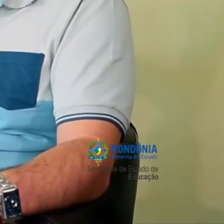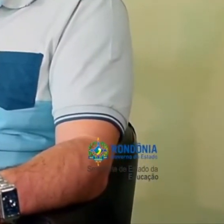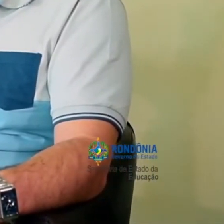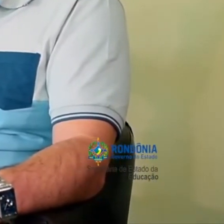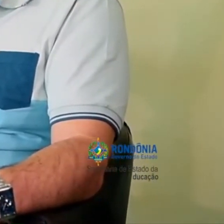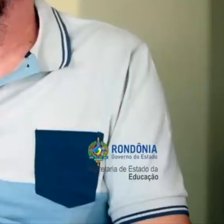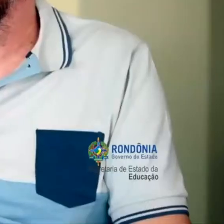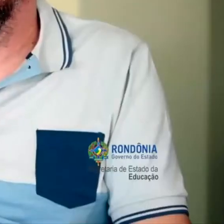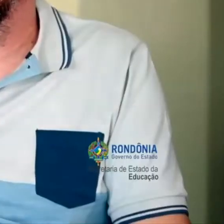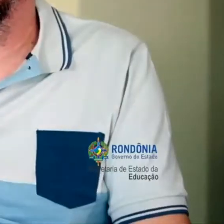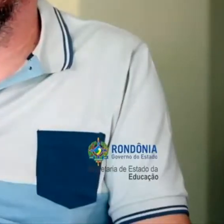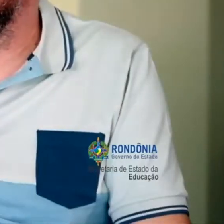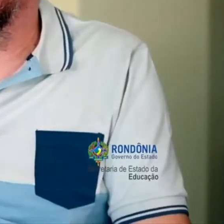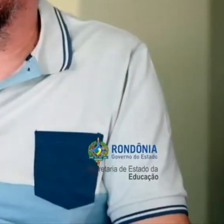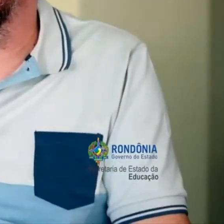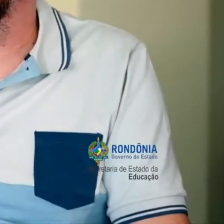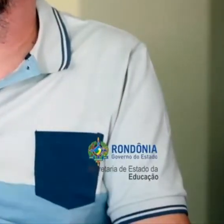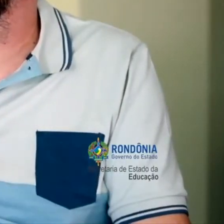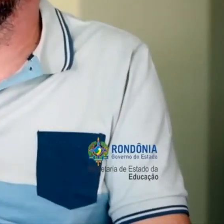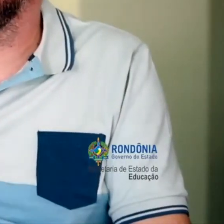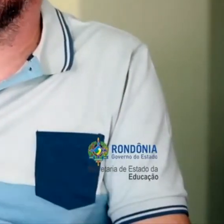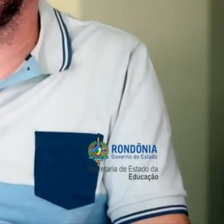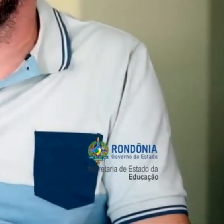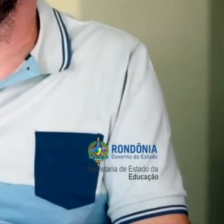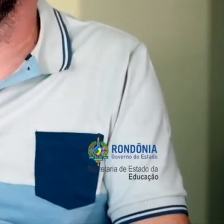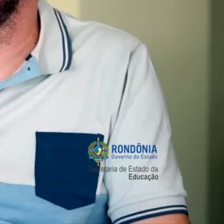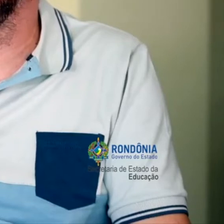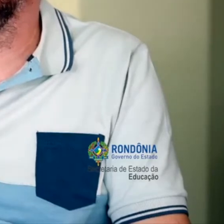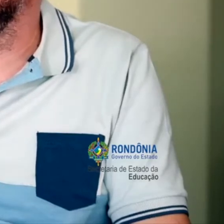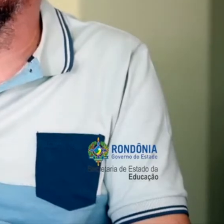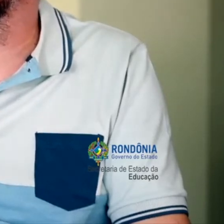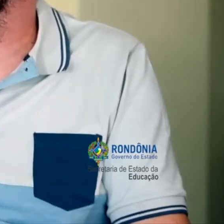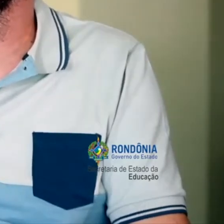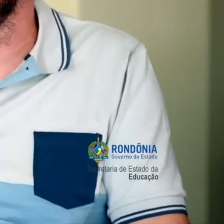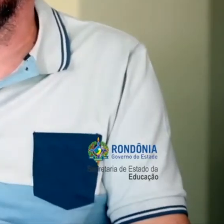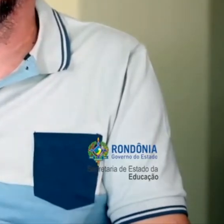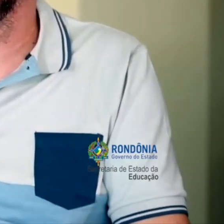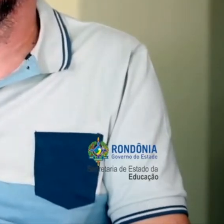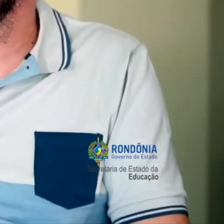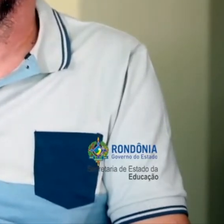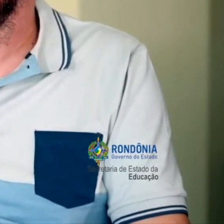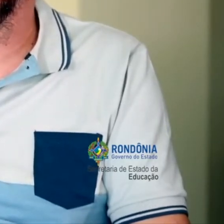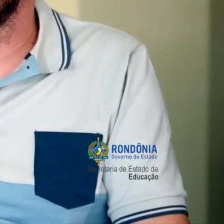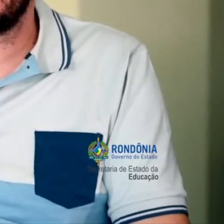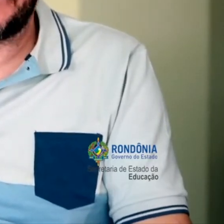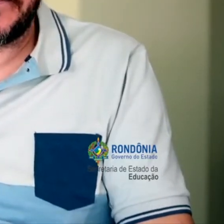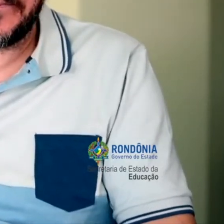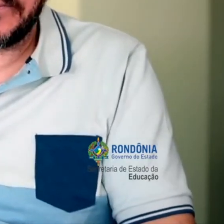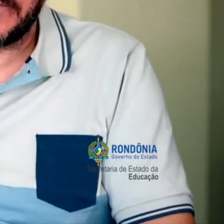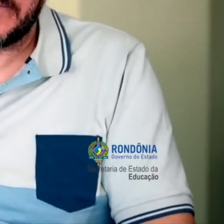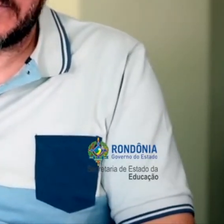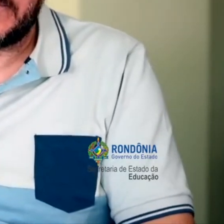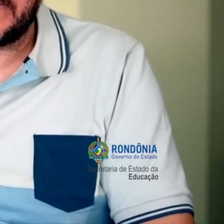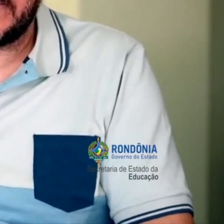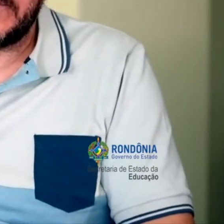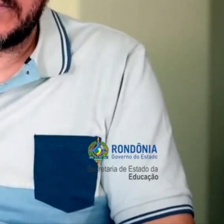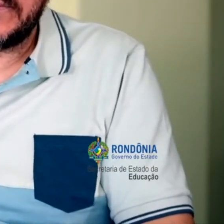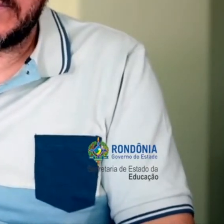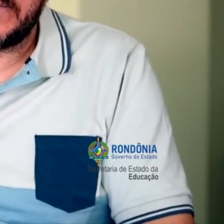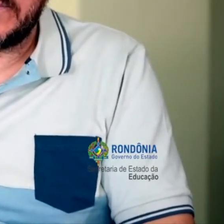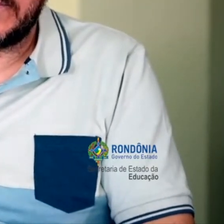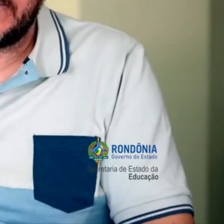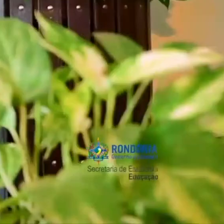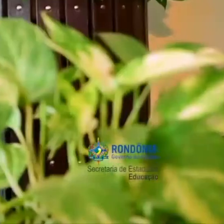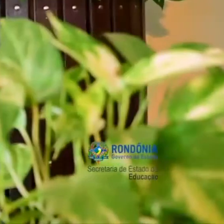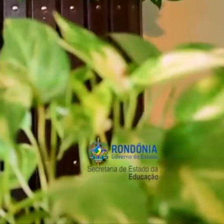da Inglaterra. Então, essas 3 surgem aproximadamente no século XI e XII. Para 12. Isso. Agora, para finalizar, qual que